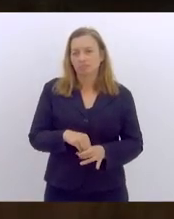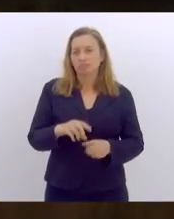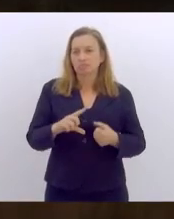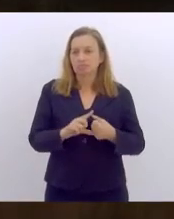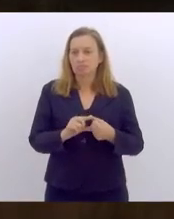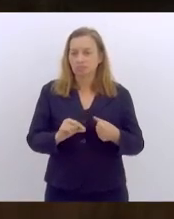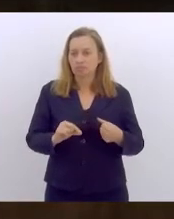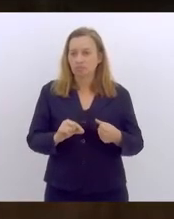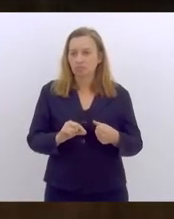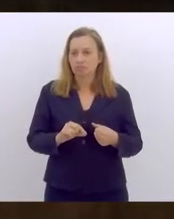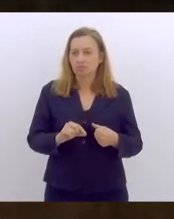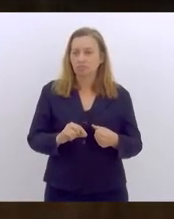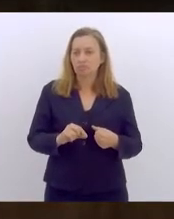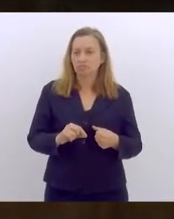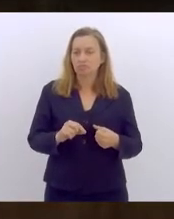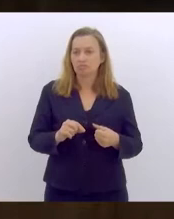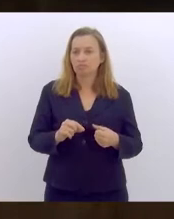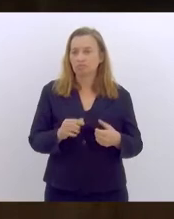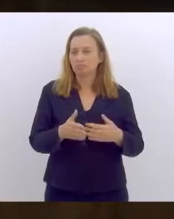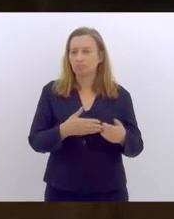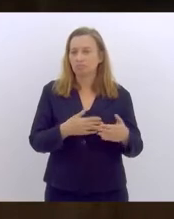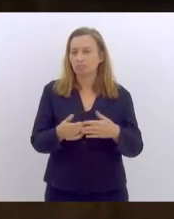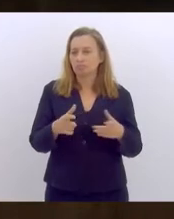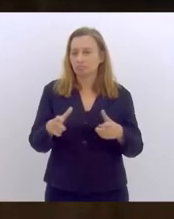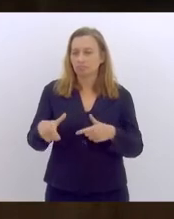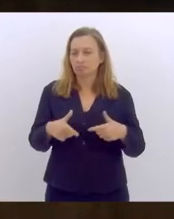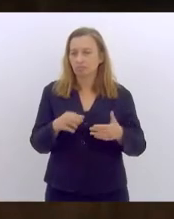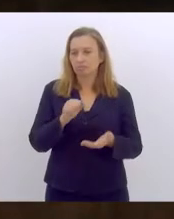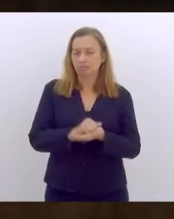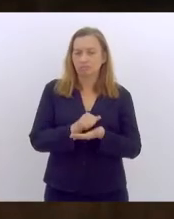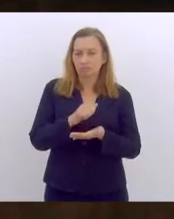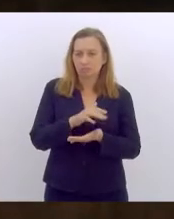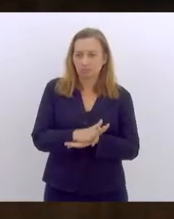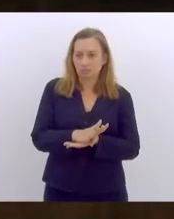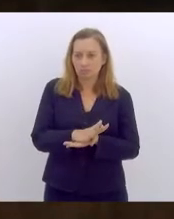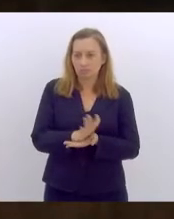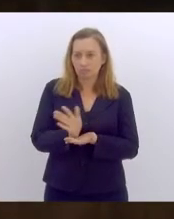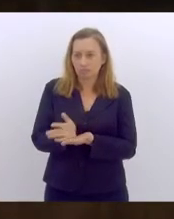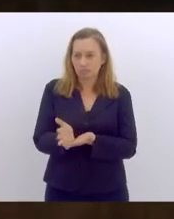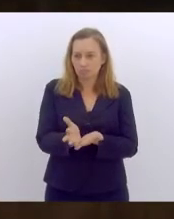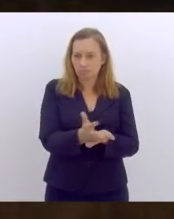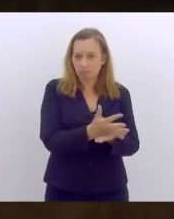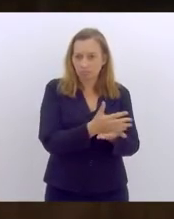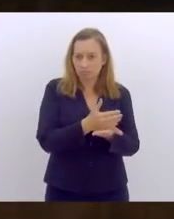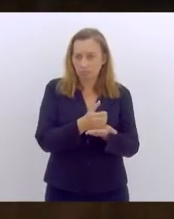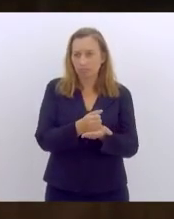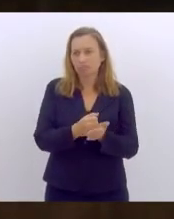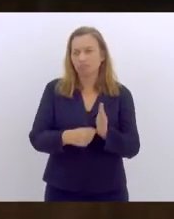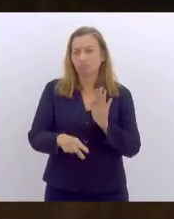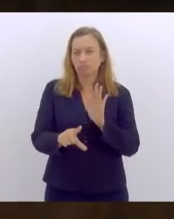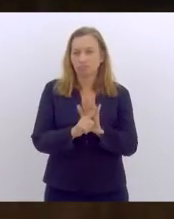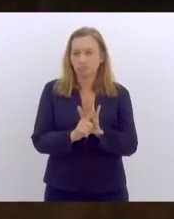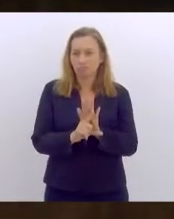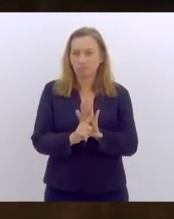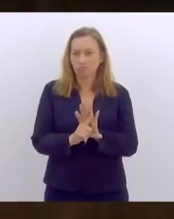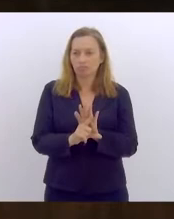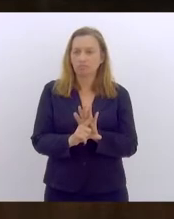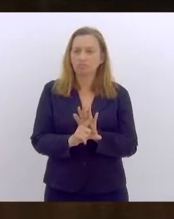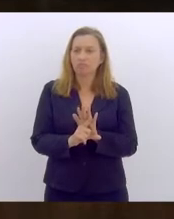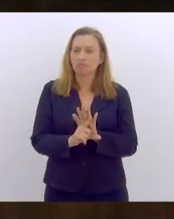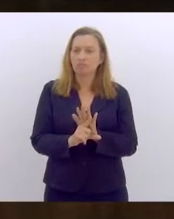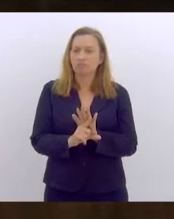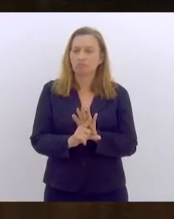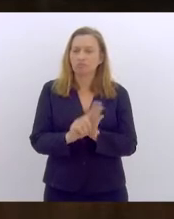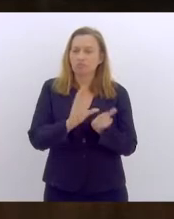artigo onde couber. A multa arrecadada por essa lei será destinada